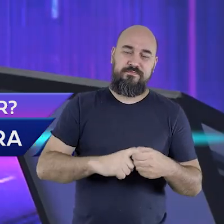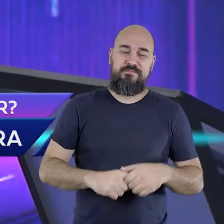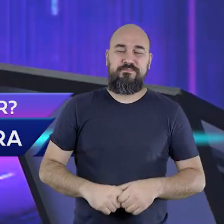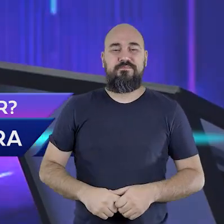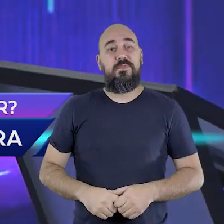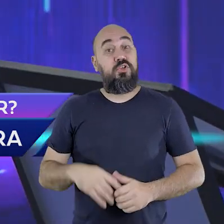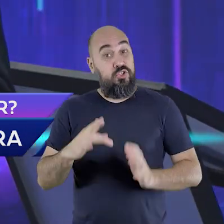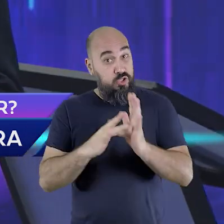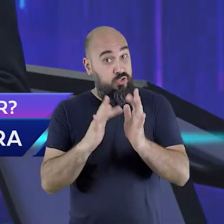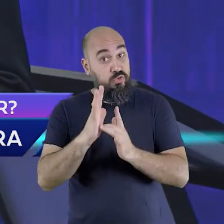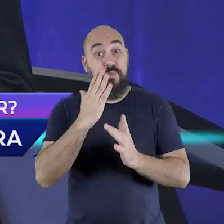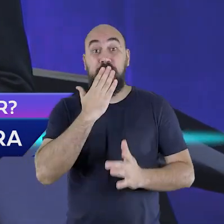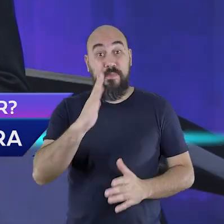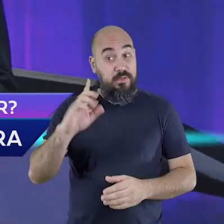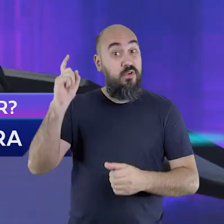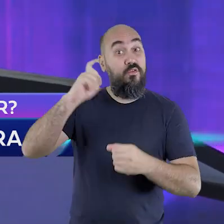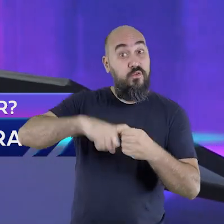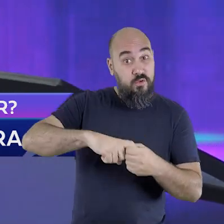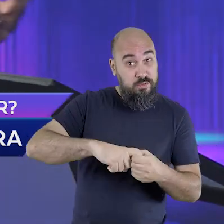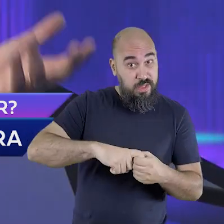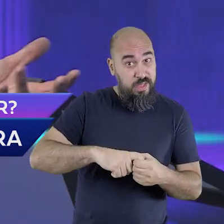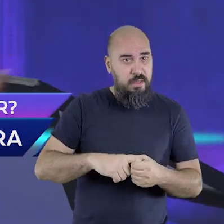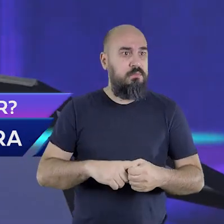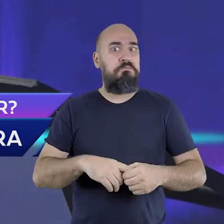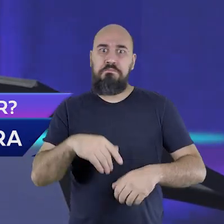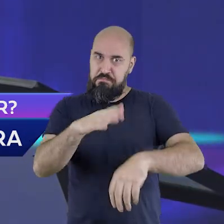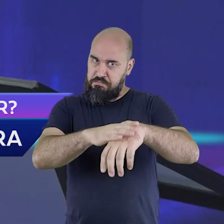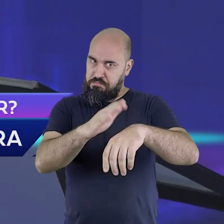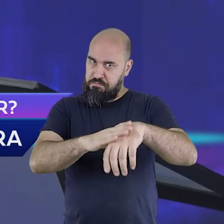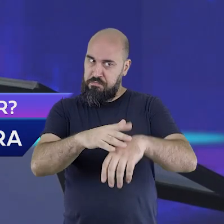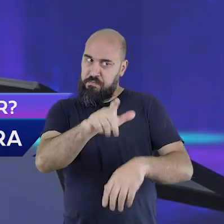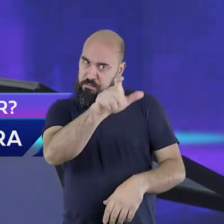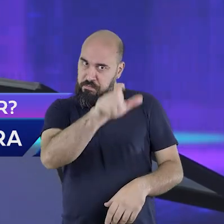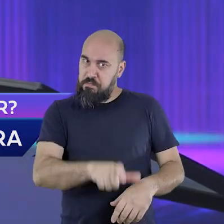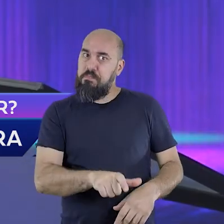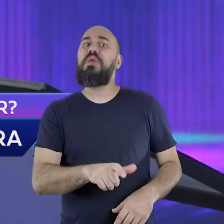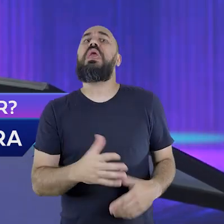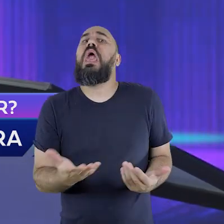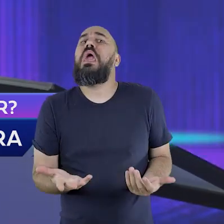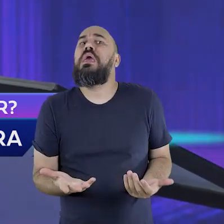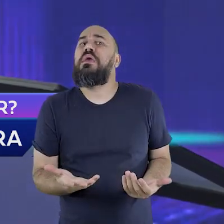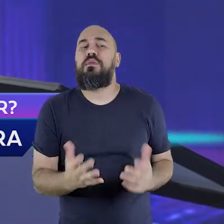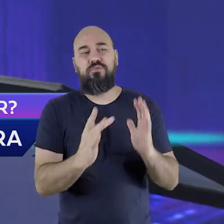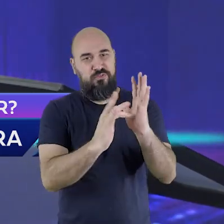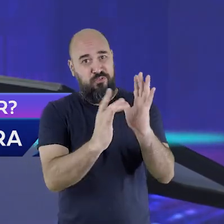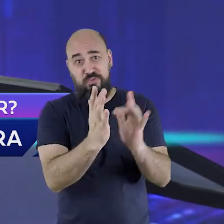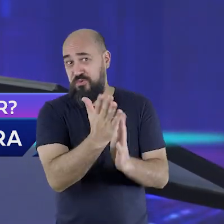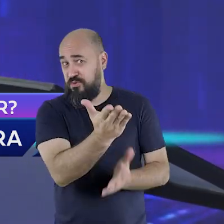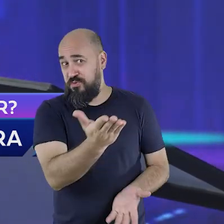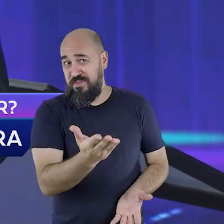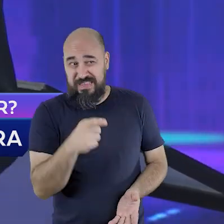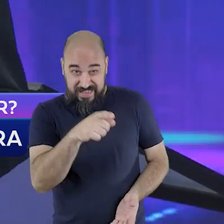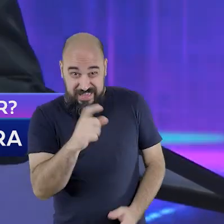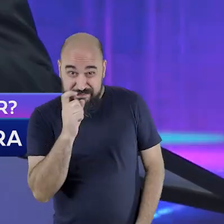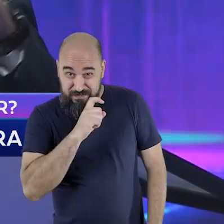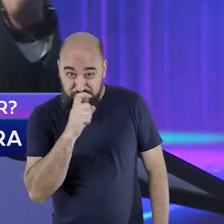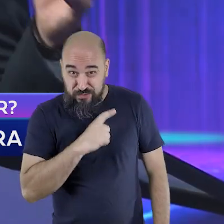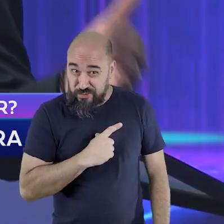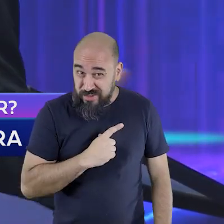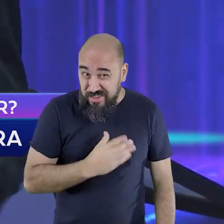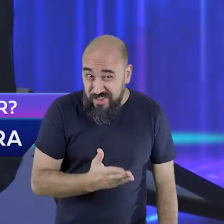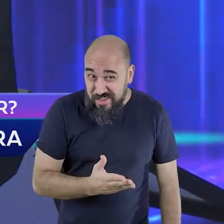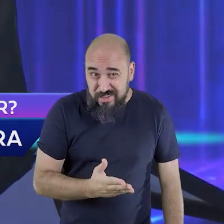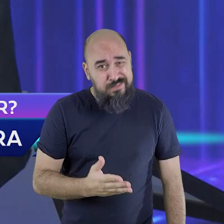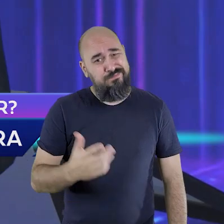E a promessa de Jesus, feita pelo próprio Deus, ela vai se cumprir. Jesus não falha,